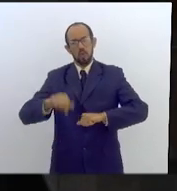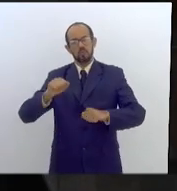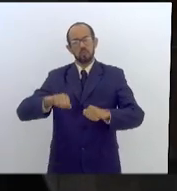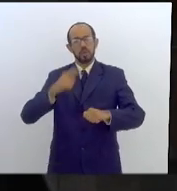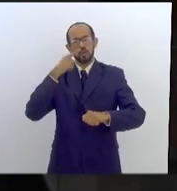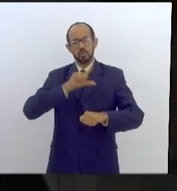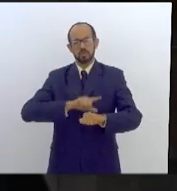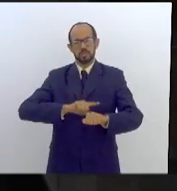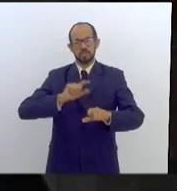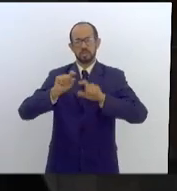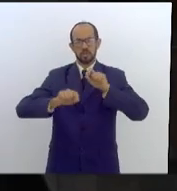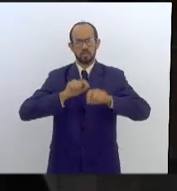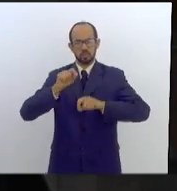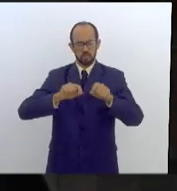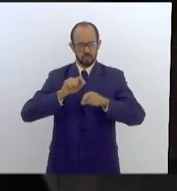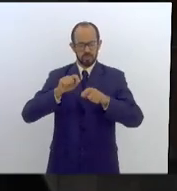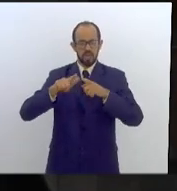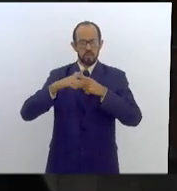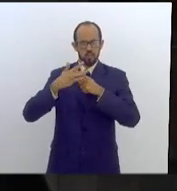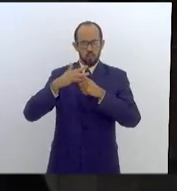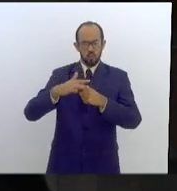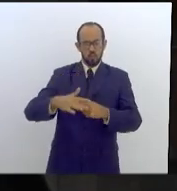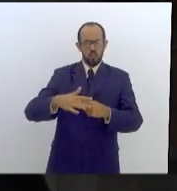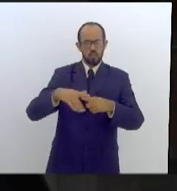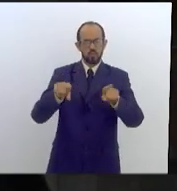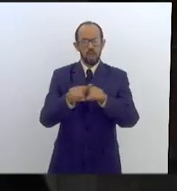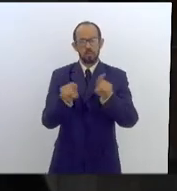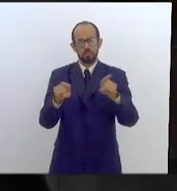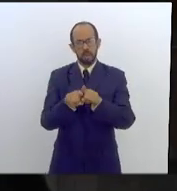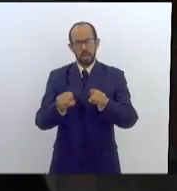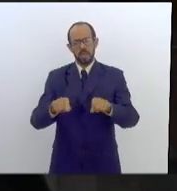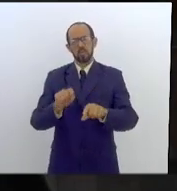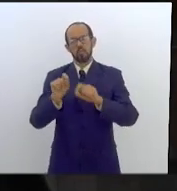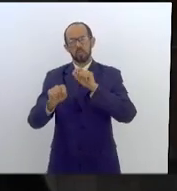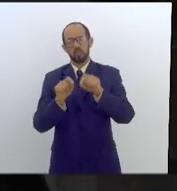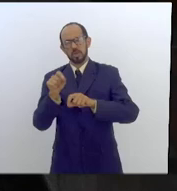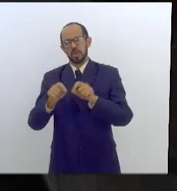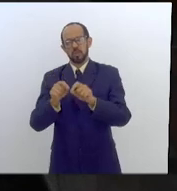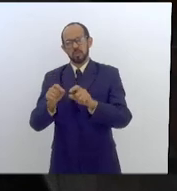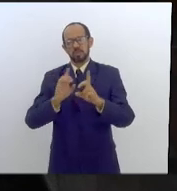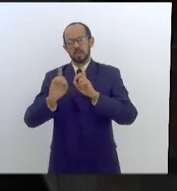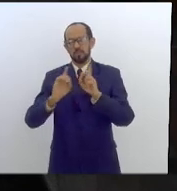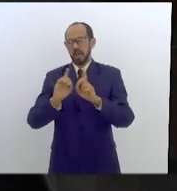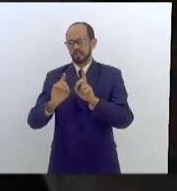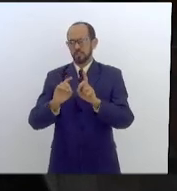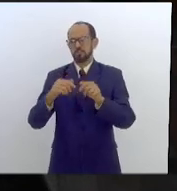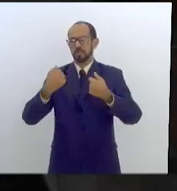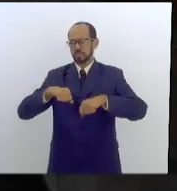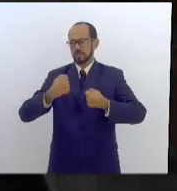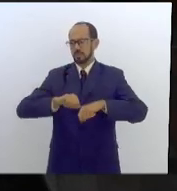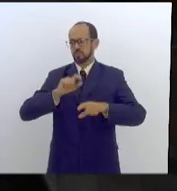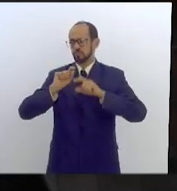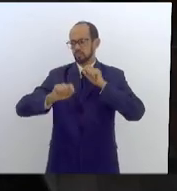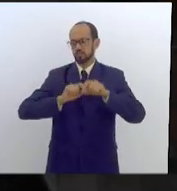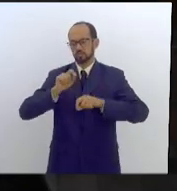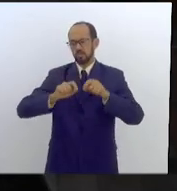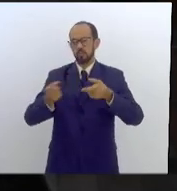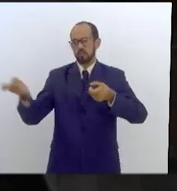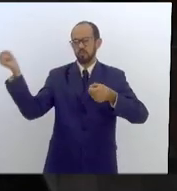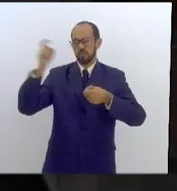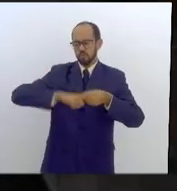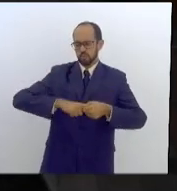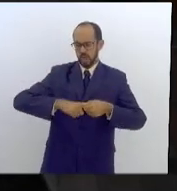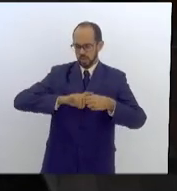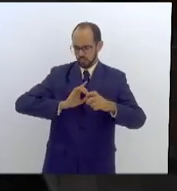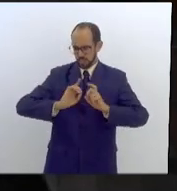brasileira tem que ser restabelecido e ao mesmo tempo como parte desse debate sobre o Enem é preciso retomar o debate que foi